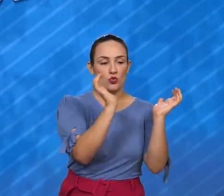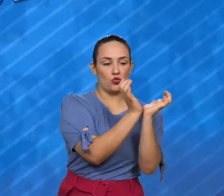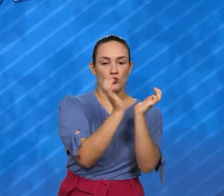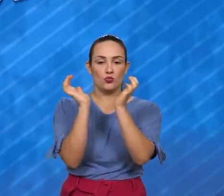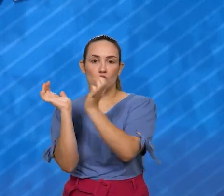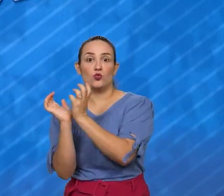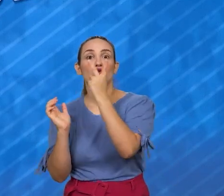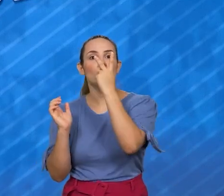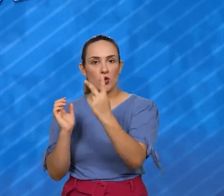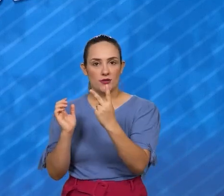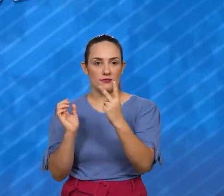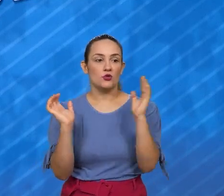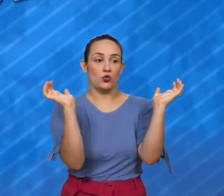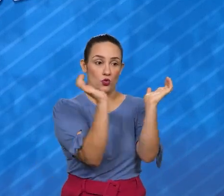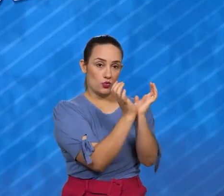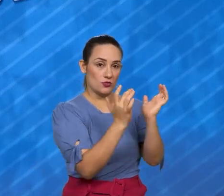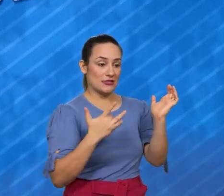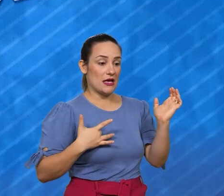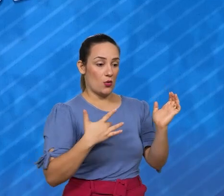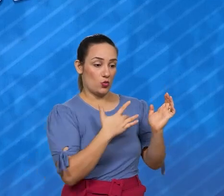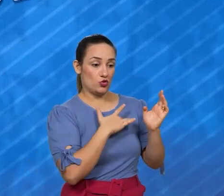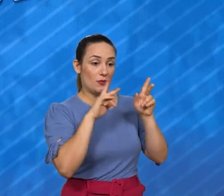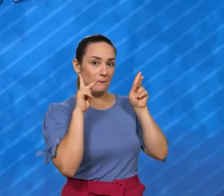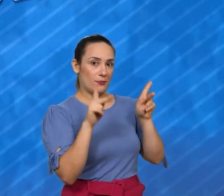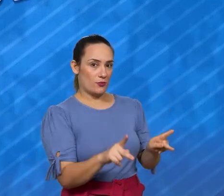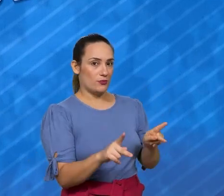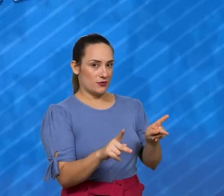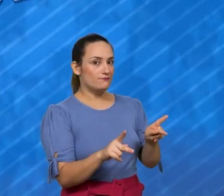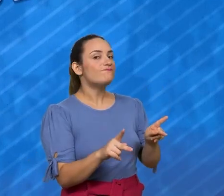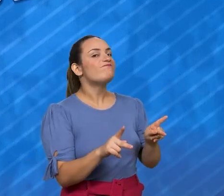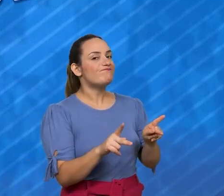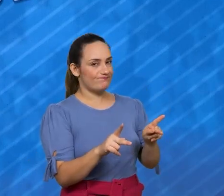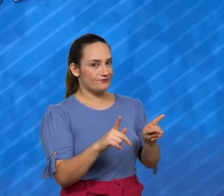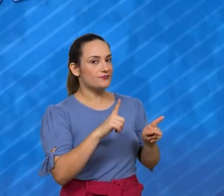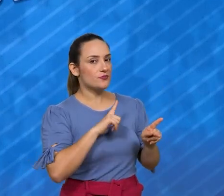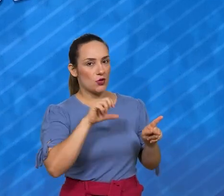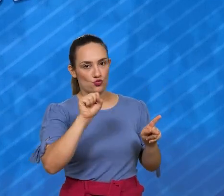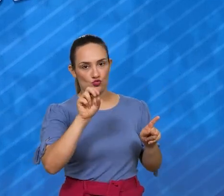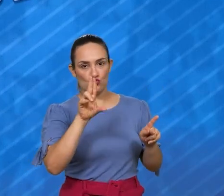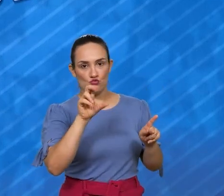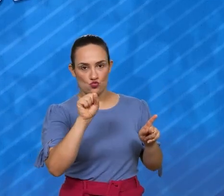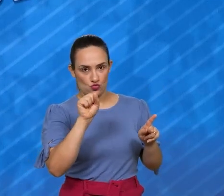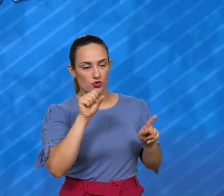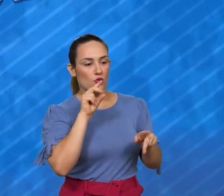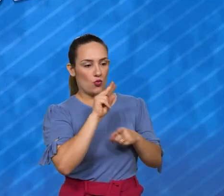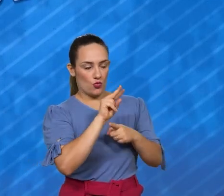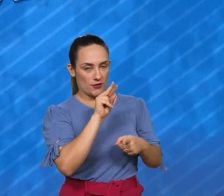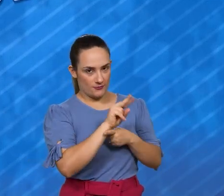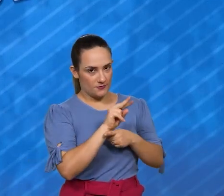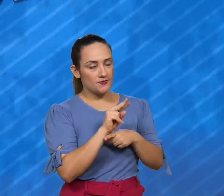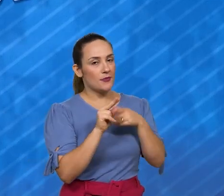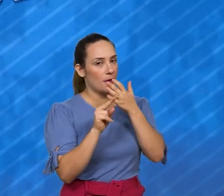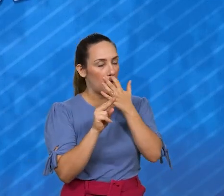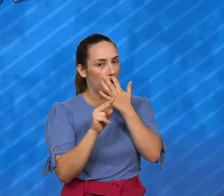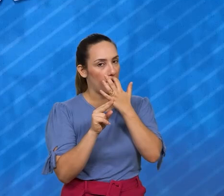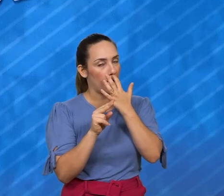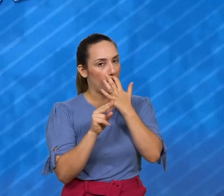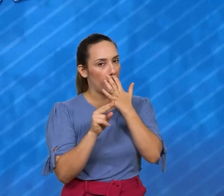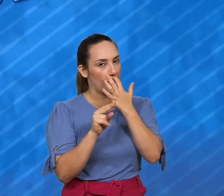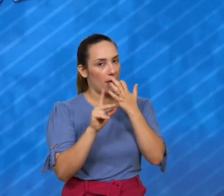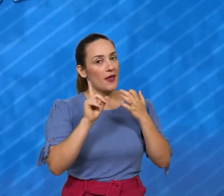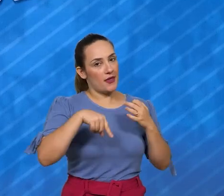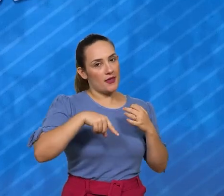dois grandes grupos. O primeiro grupo, da saúde pública, que hoje é coordenado pelo Sistema Único de Saúde,